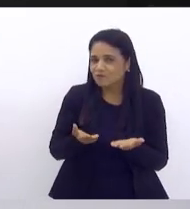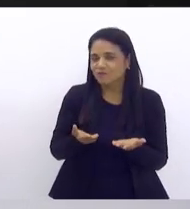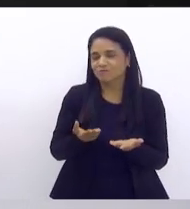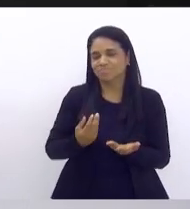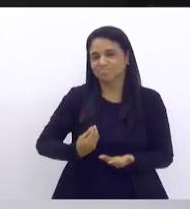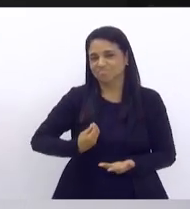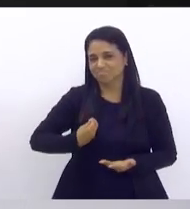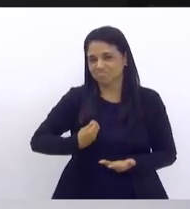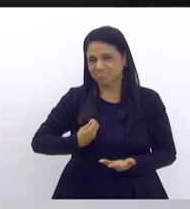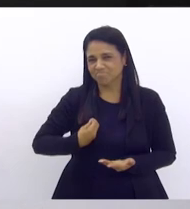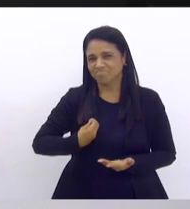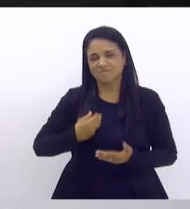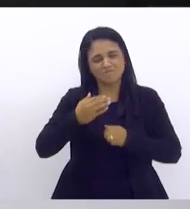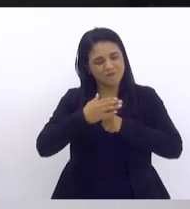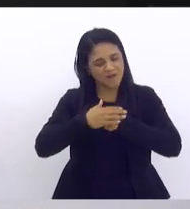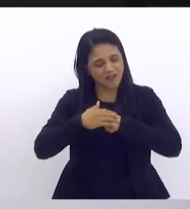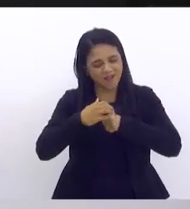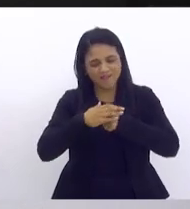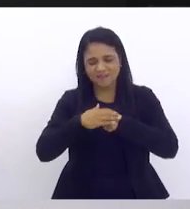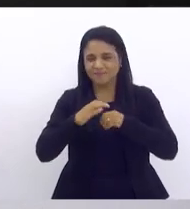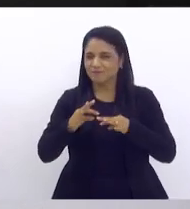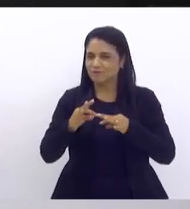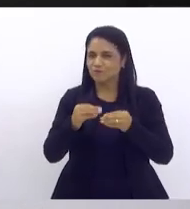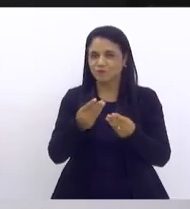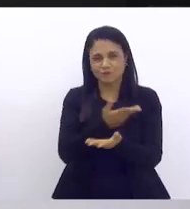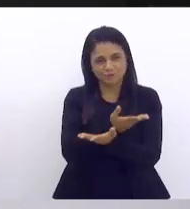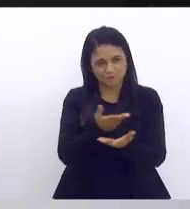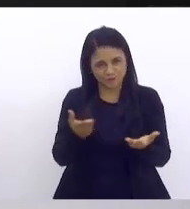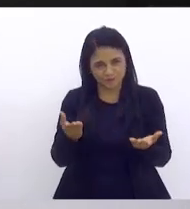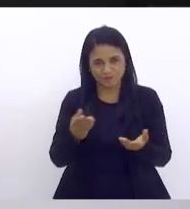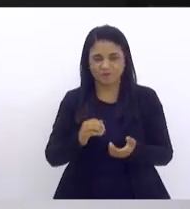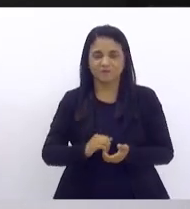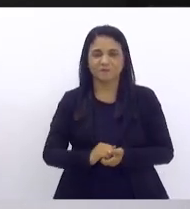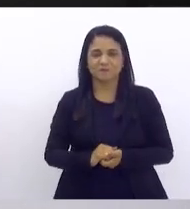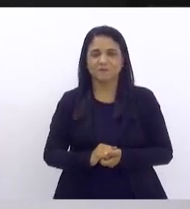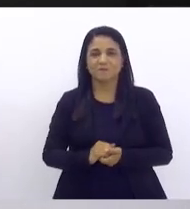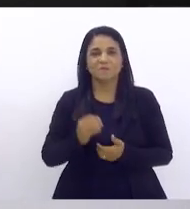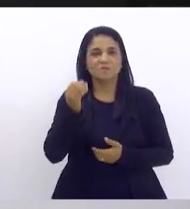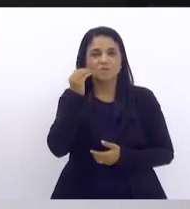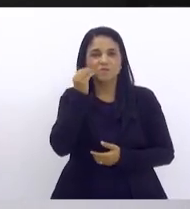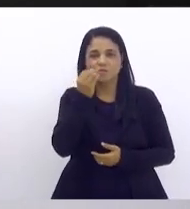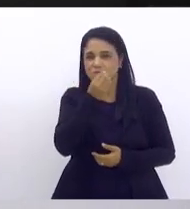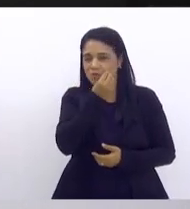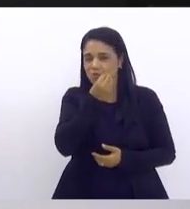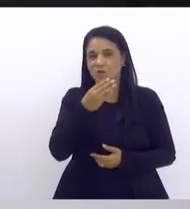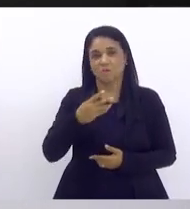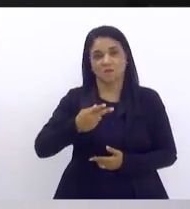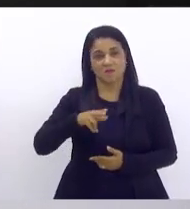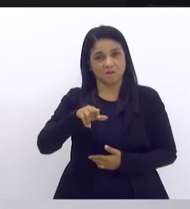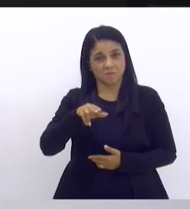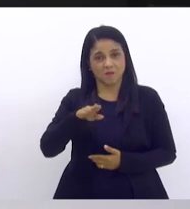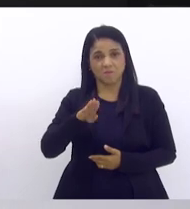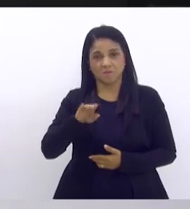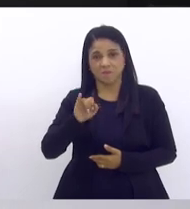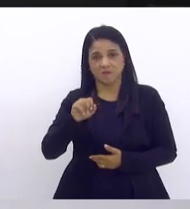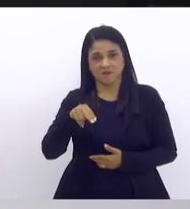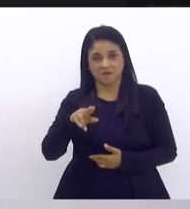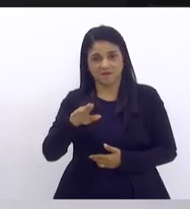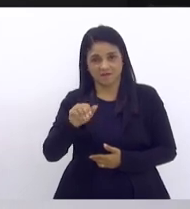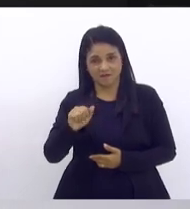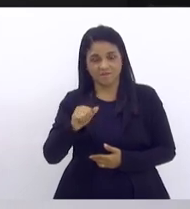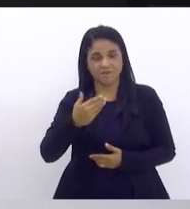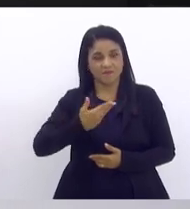uma delicadeza da sua parte e de todos que estão aqui conosco. Também um beijo na minha irmã Bianca, que está aqui também, na minha linda